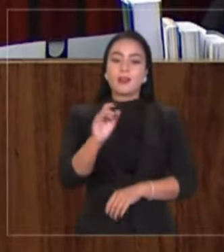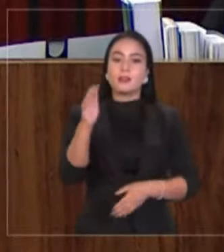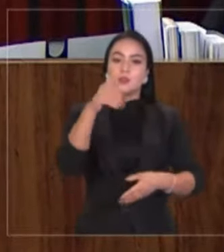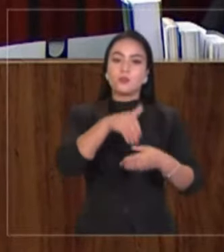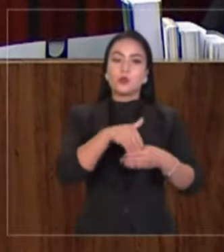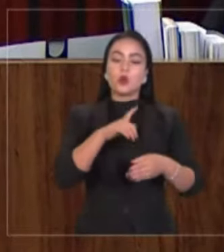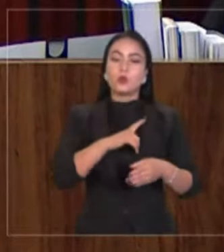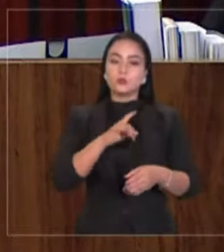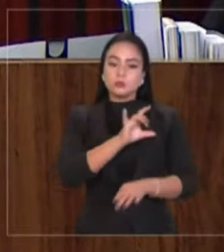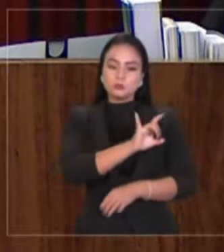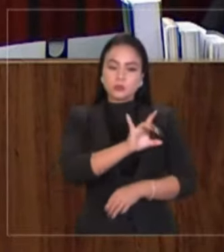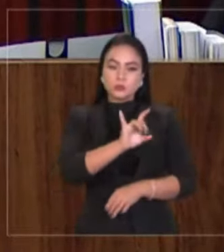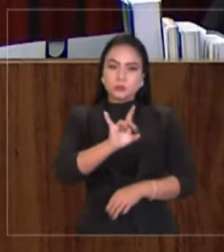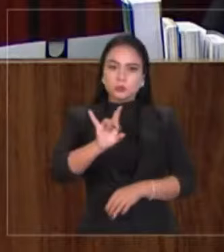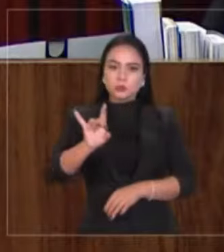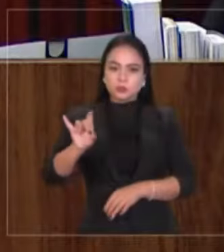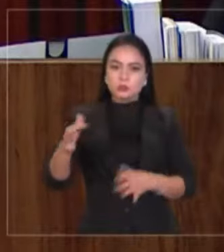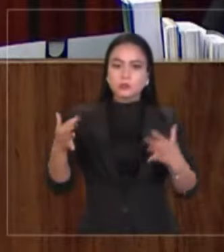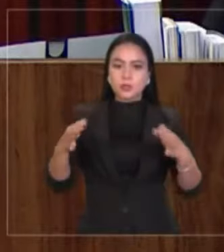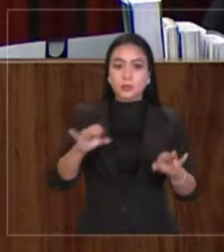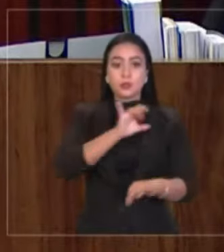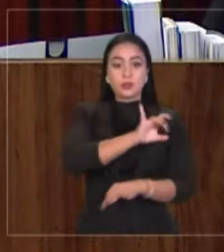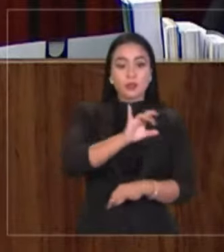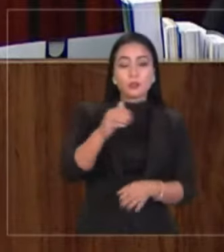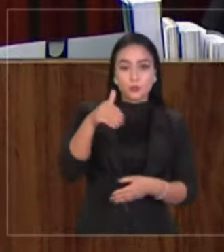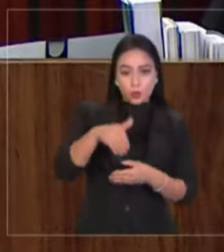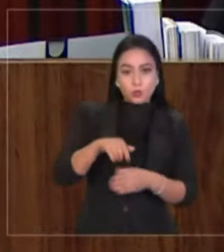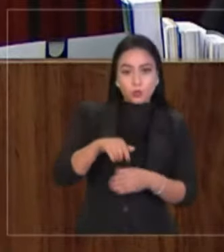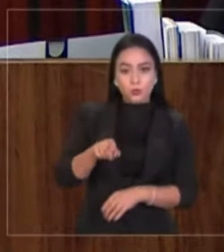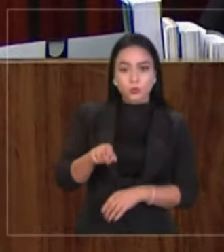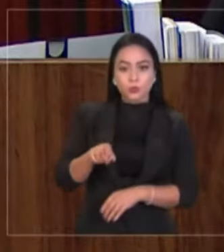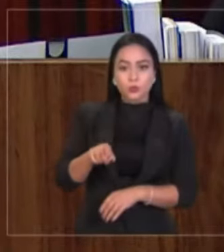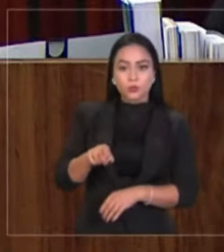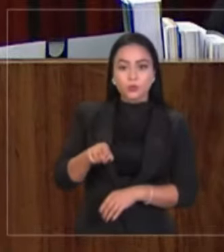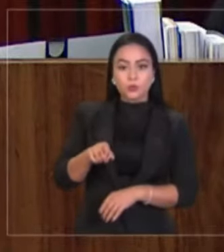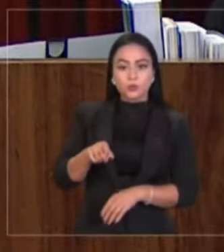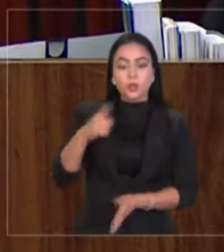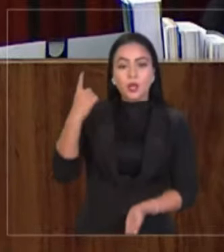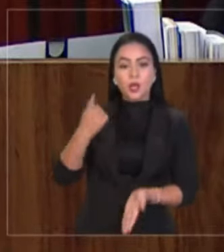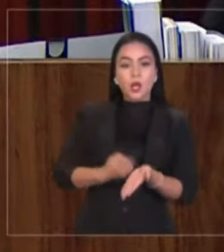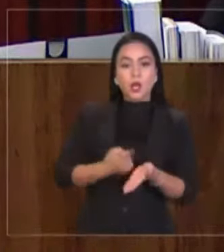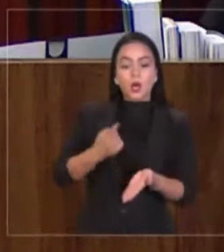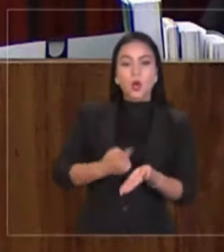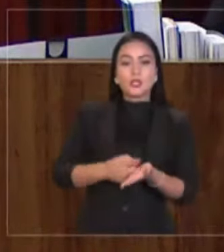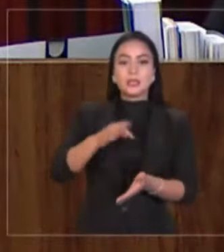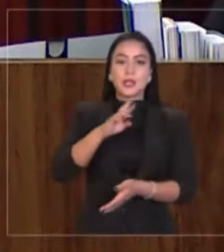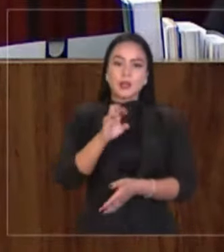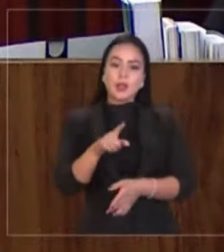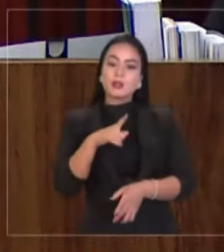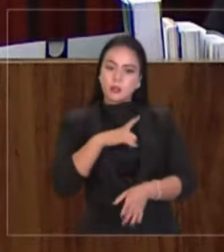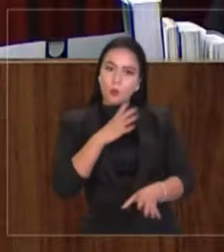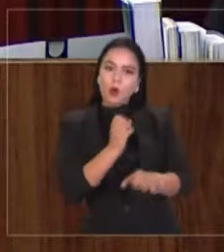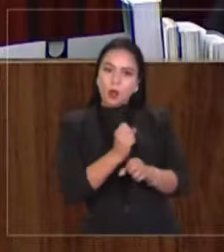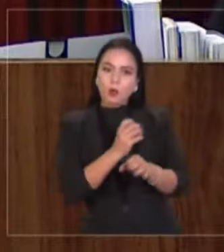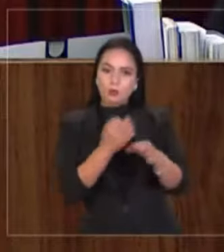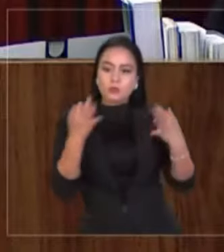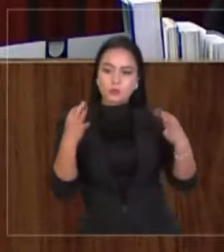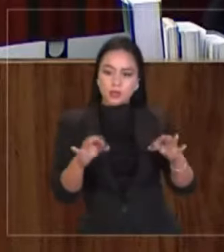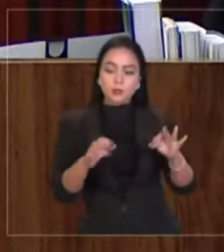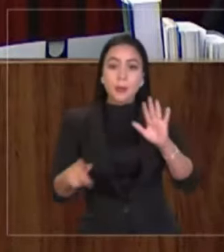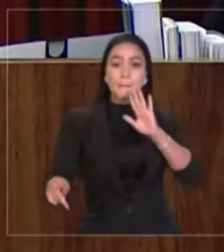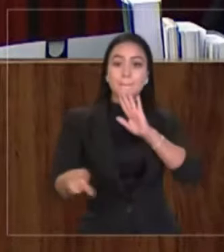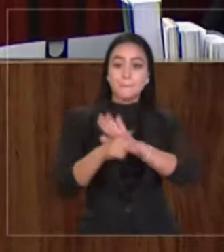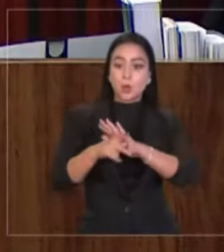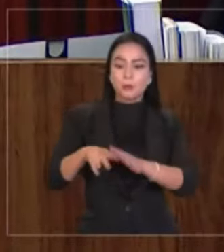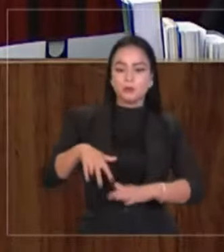cálculo né cada voto no no acordo do TRE tem um cálculo eh da própria Tribuna